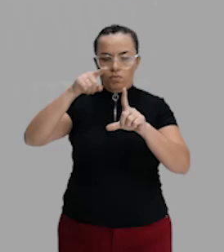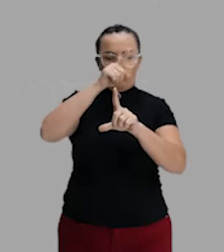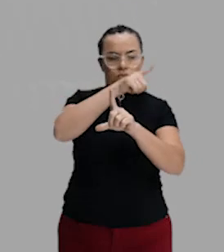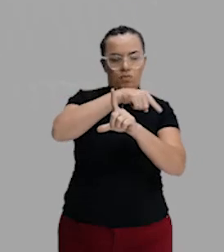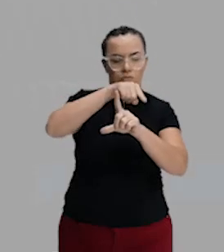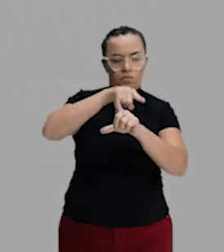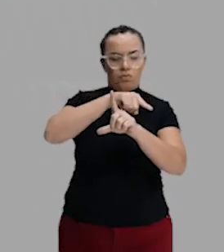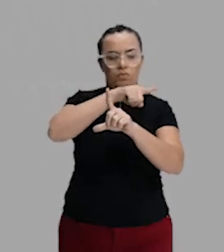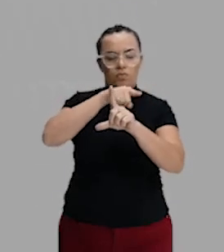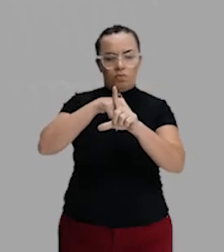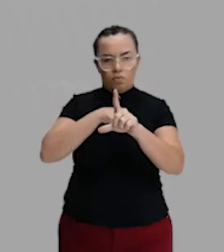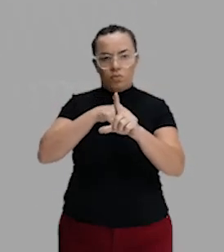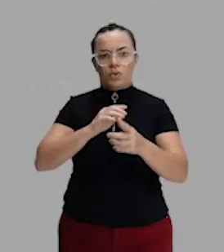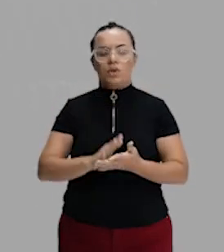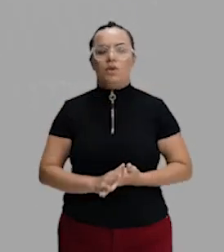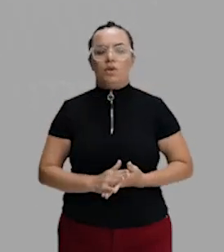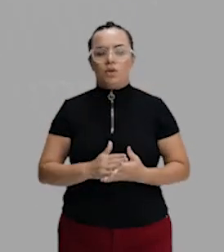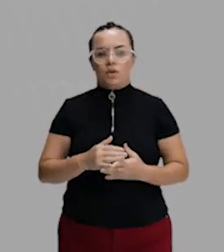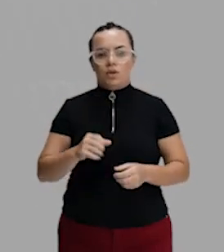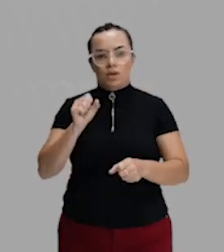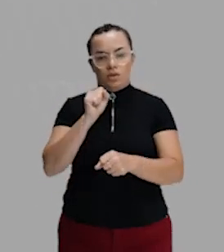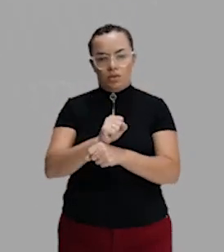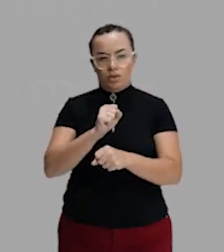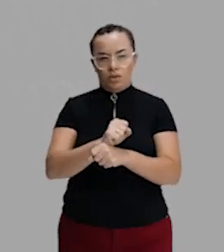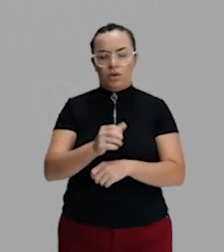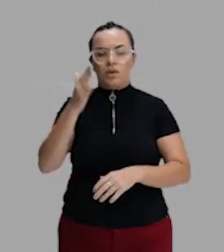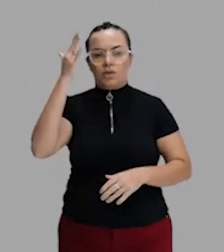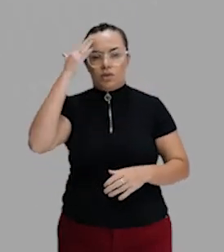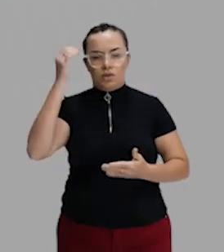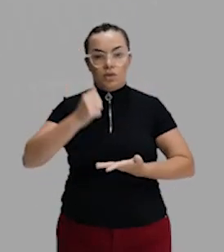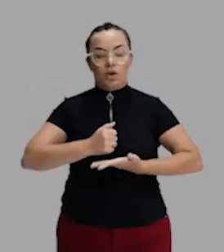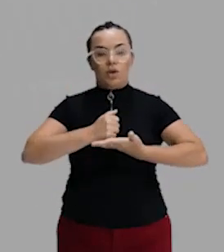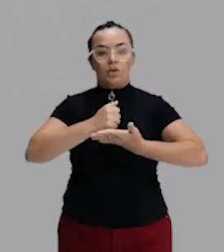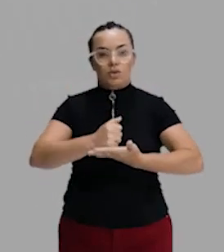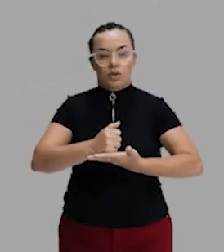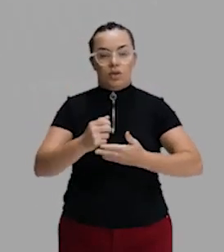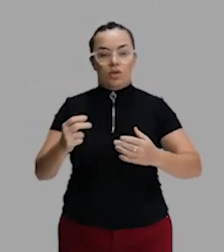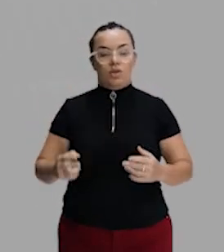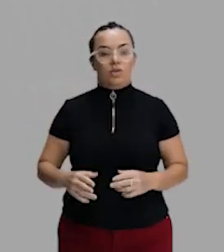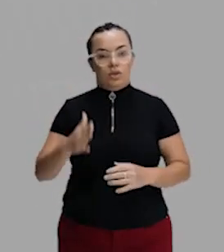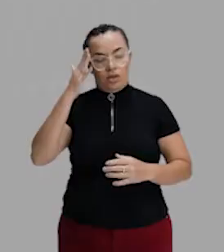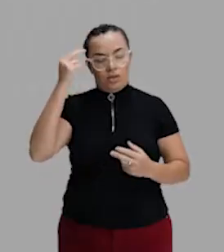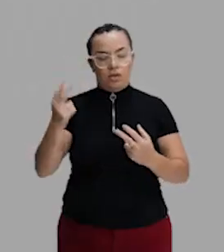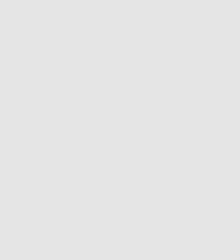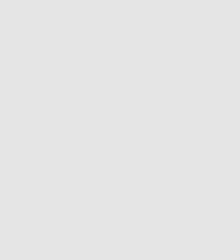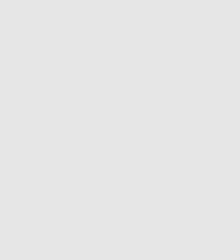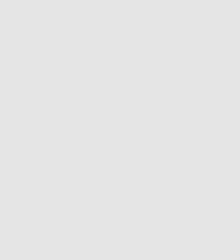tenha ajudado, espero que tenha entendido. Já sabe, hashtag Fica em Casa Aprendendo.